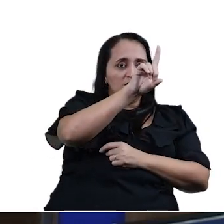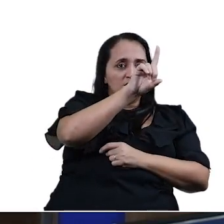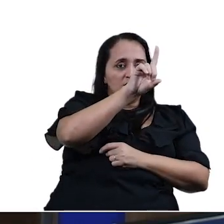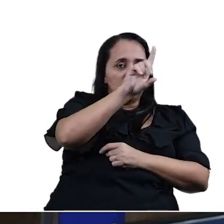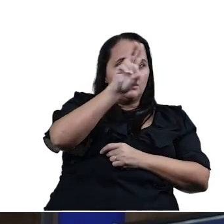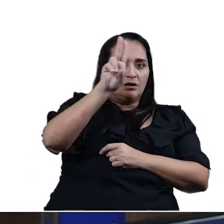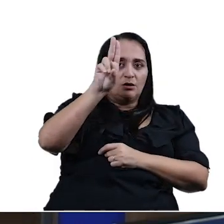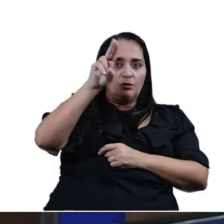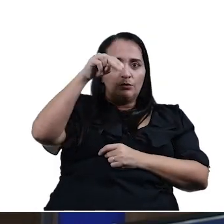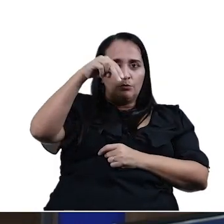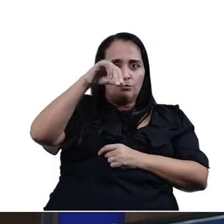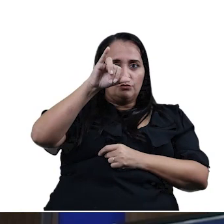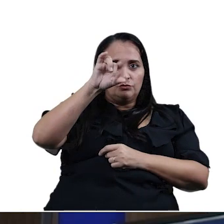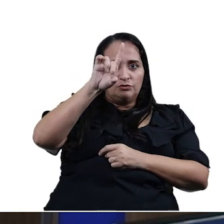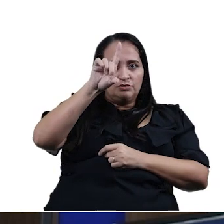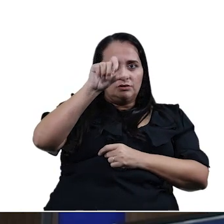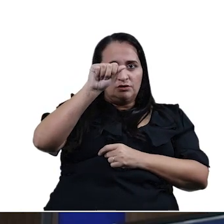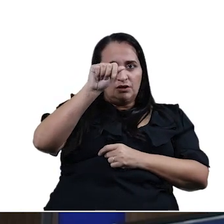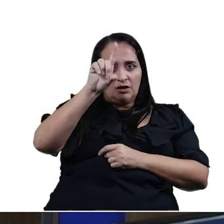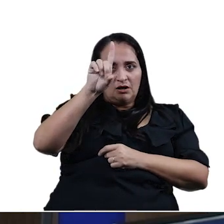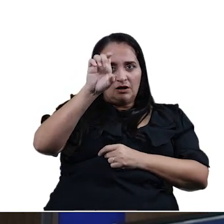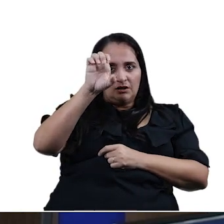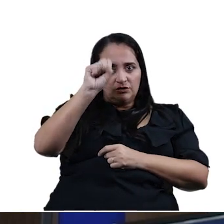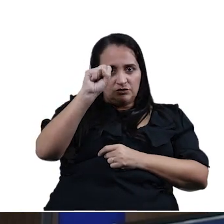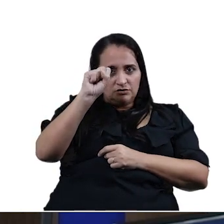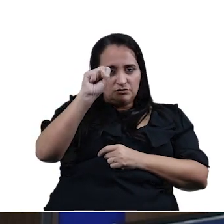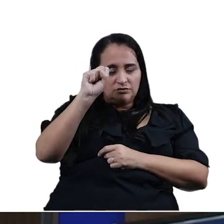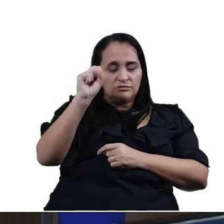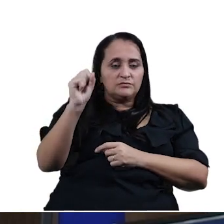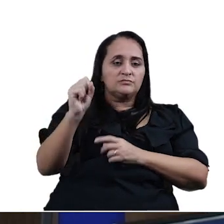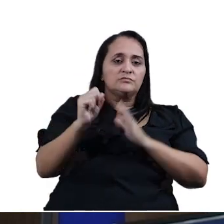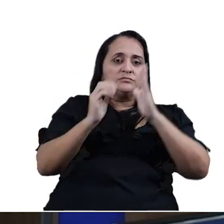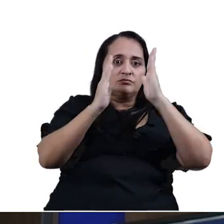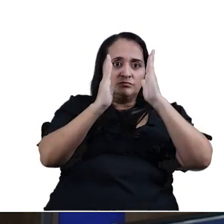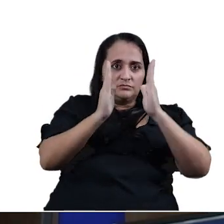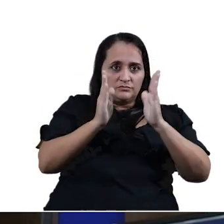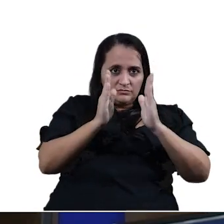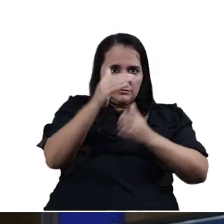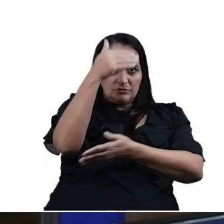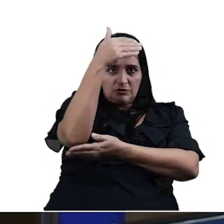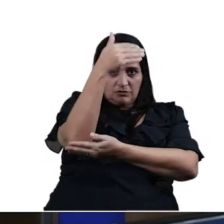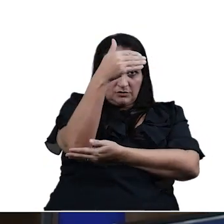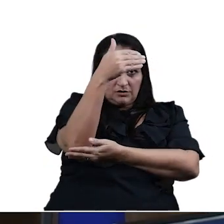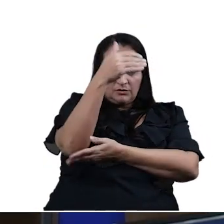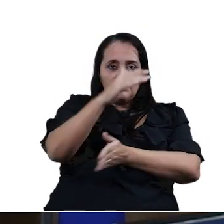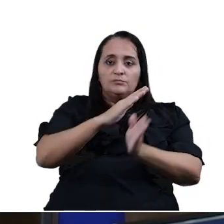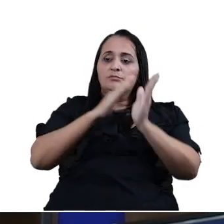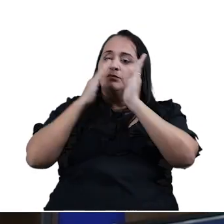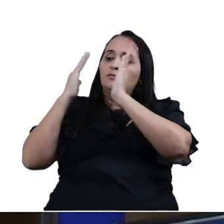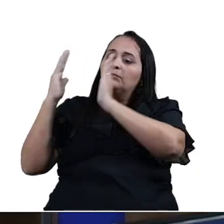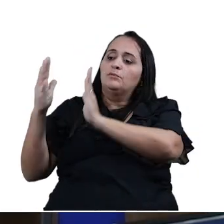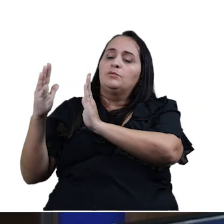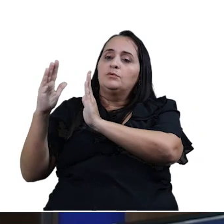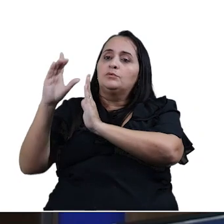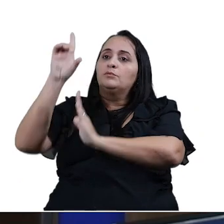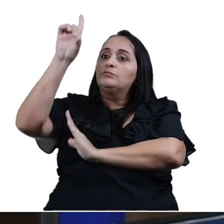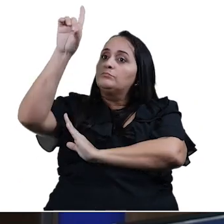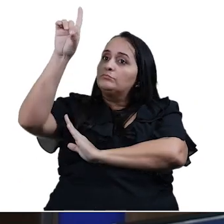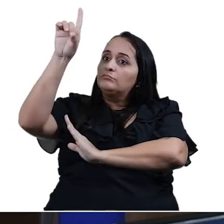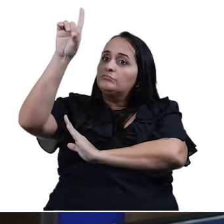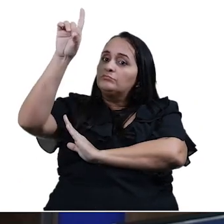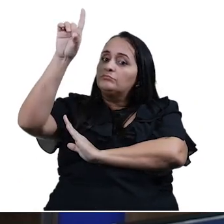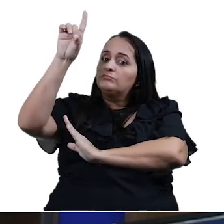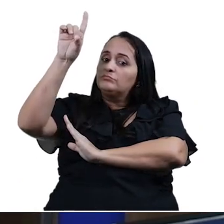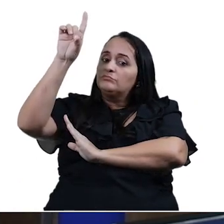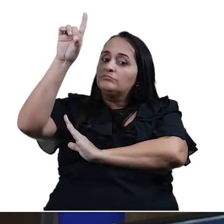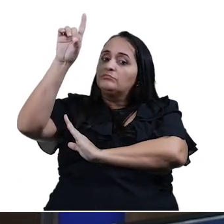este hotel é o hotel das unidades. Este outro hotel é o hotel das